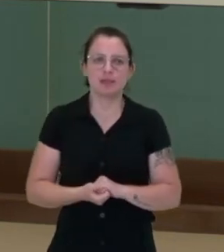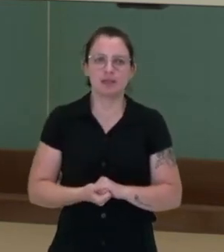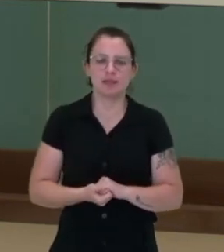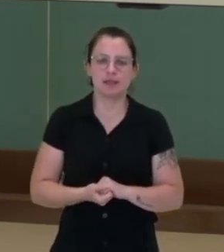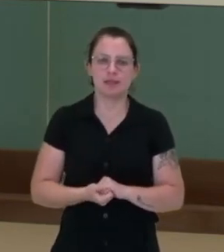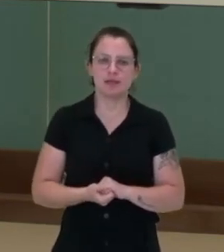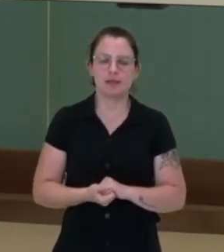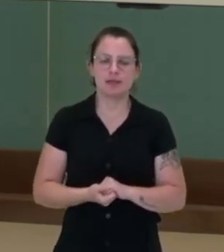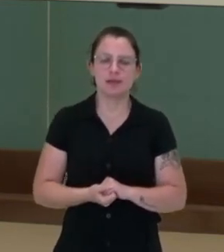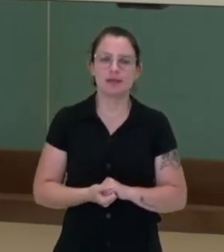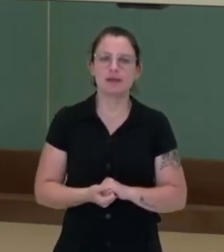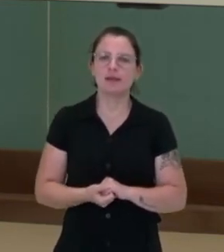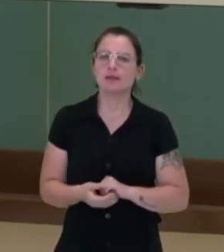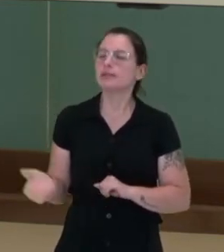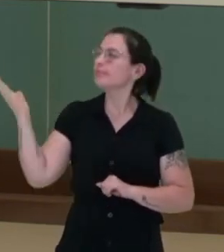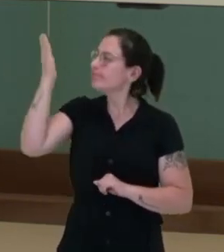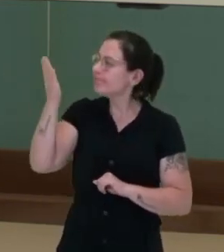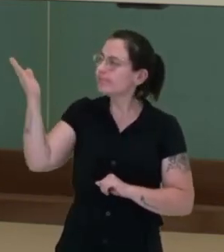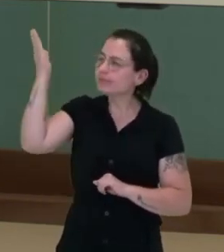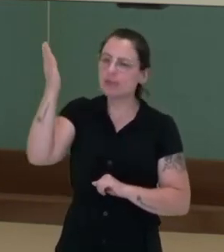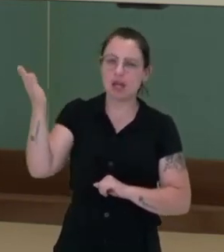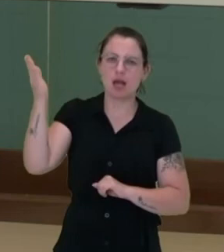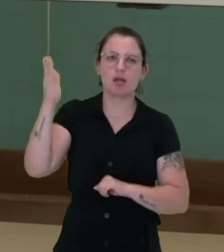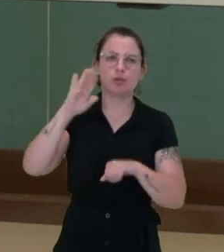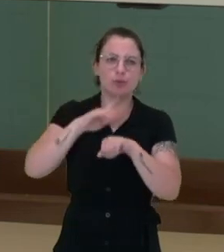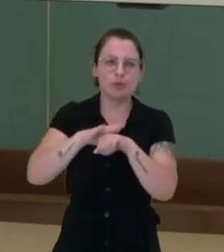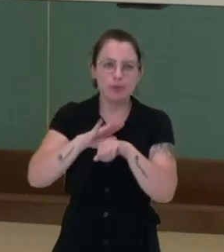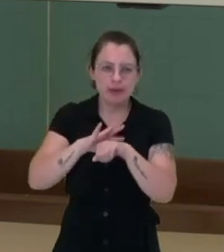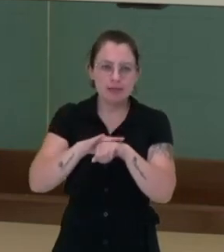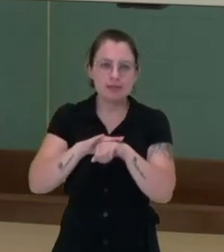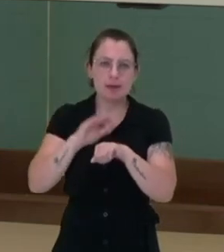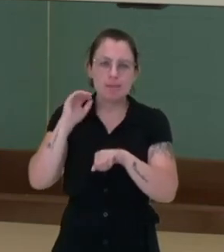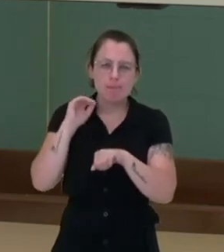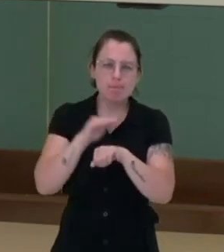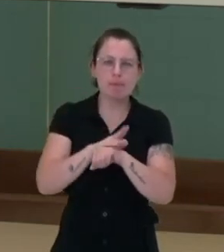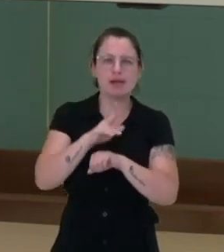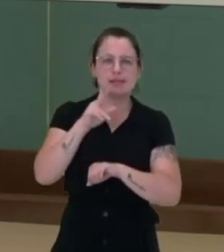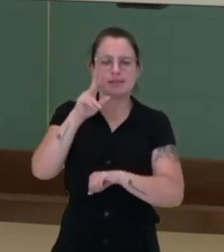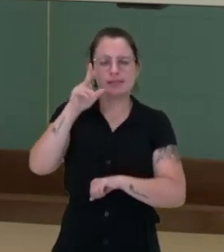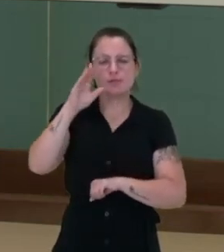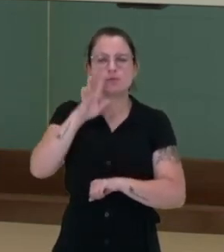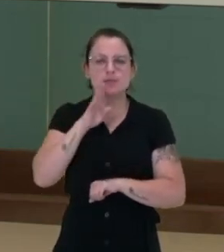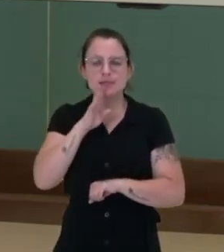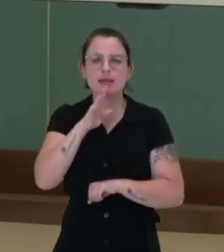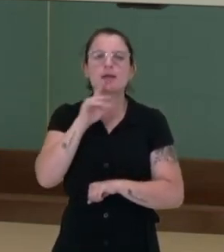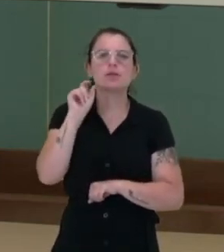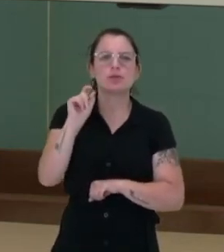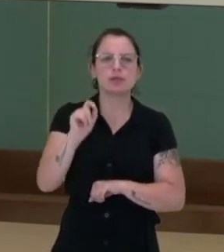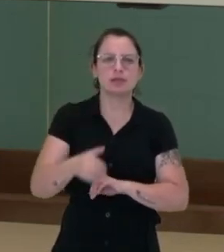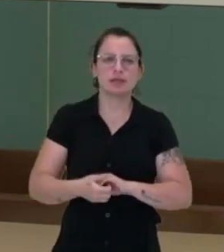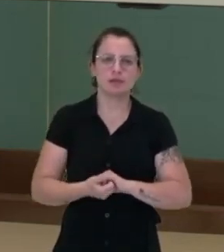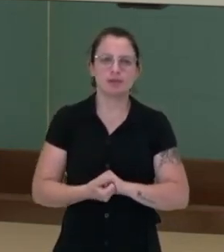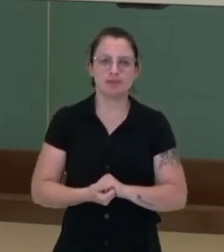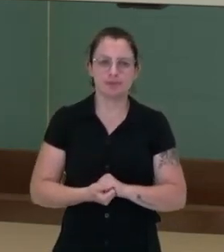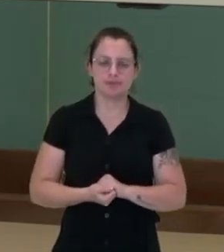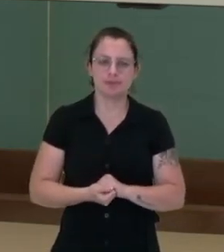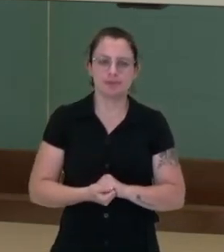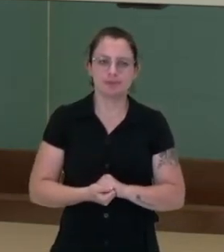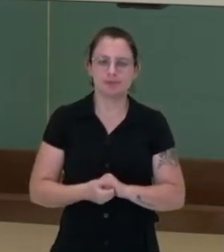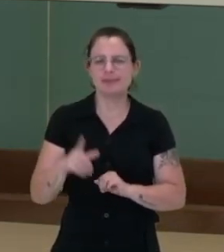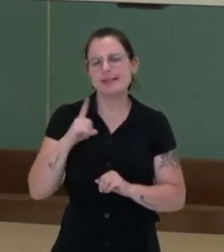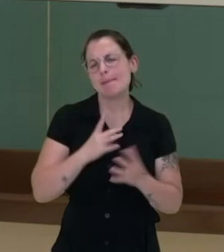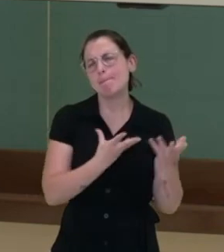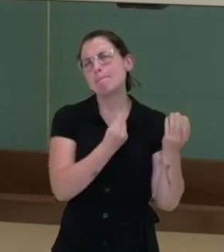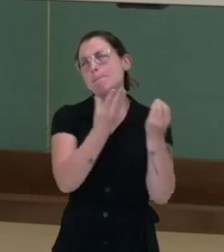Dentre as doenças infecciosas mais conhecidas, destacam-se. Então novamente aqui é um recorte. Existem